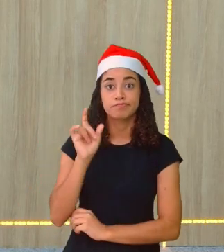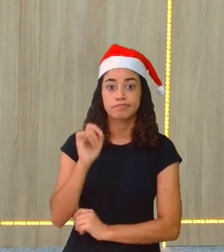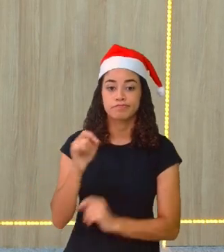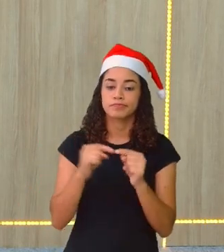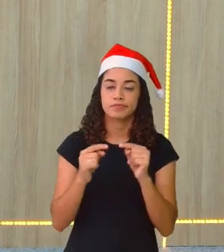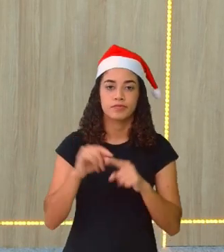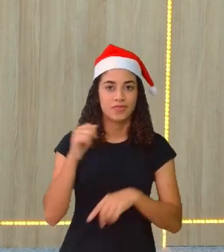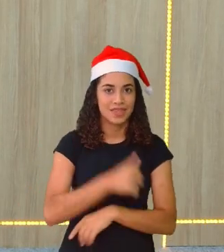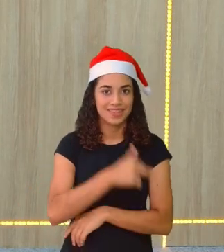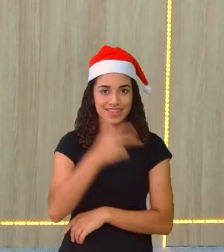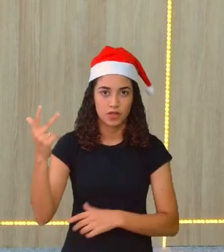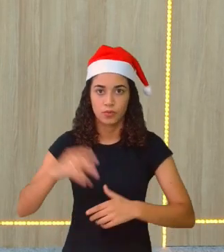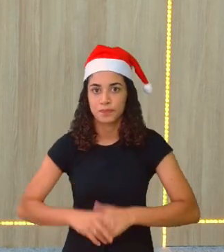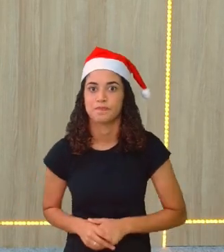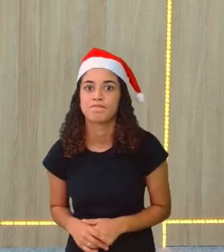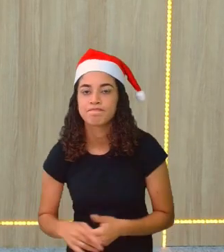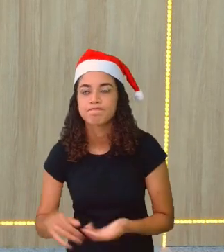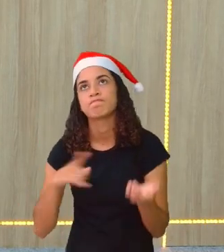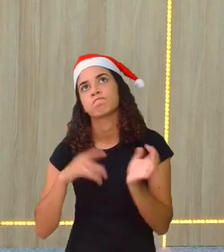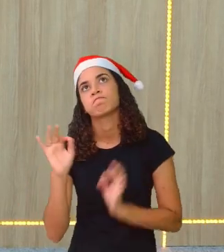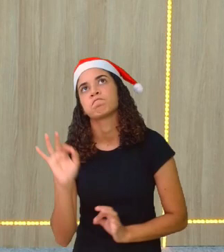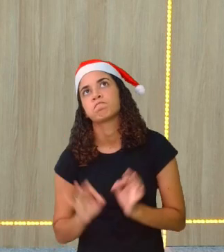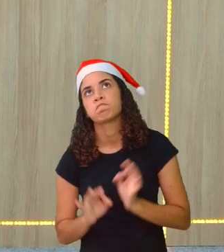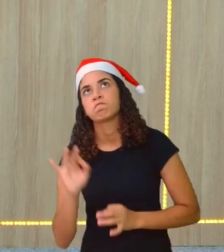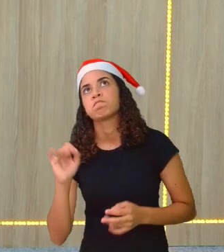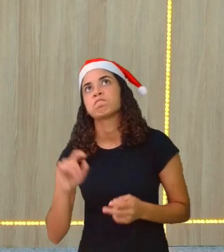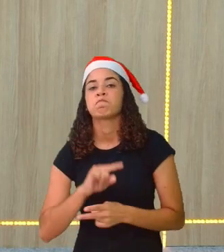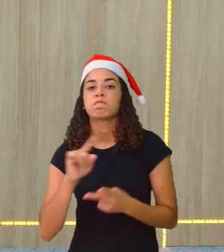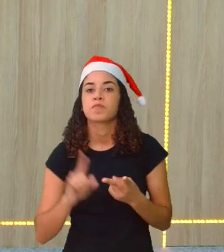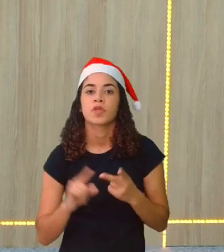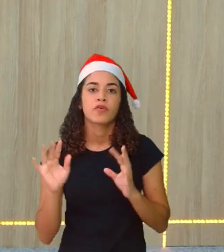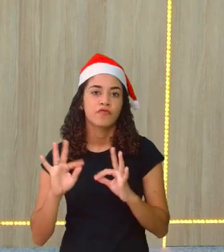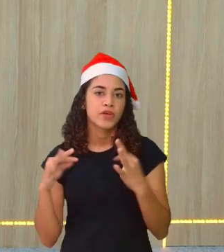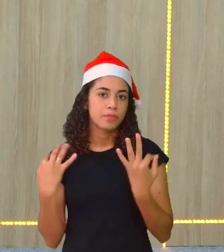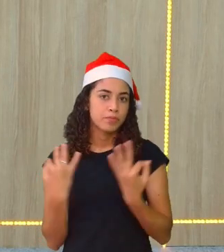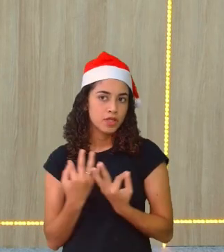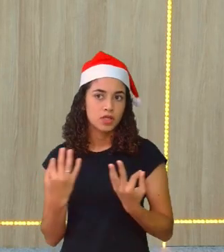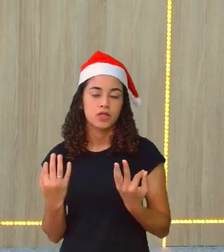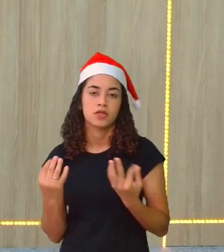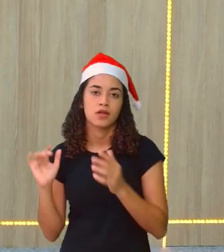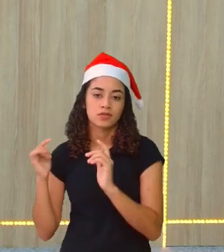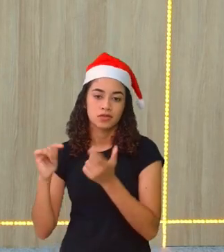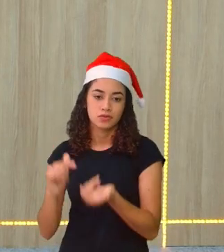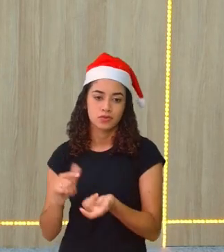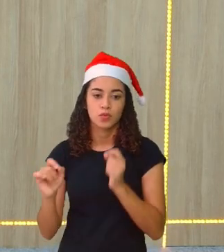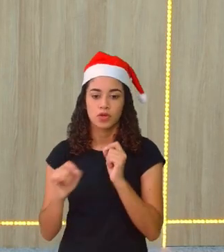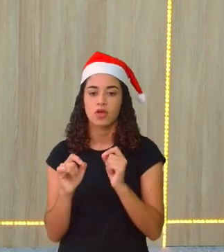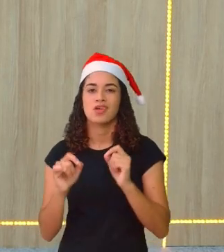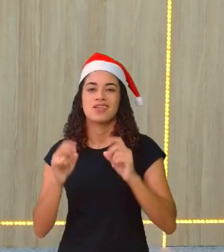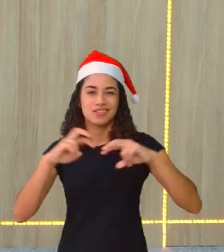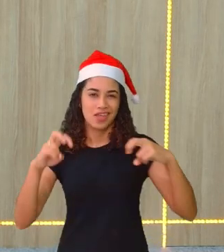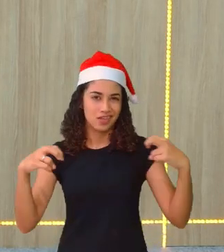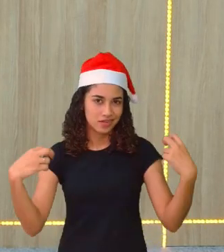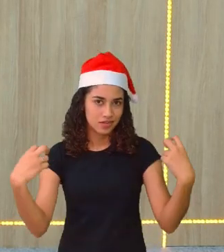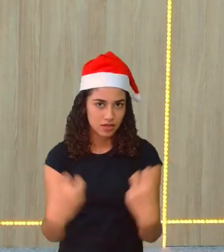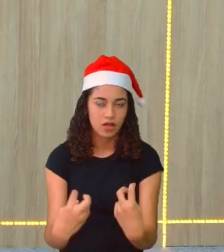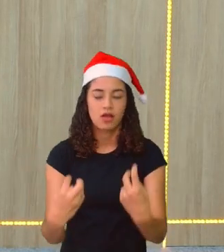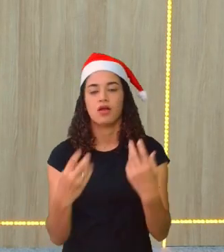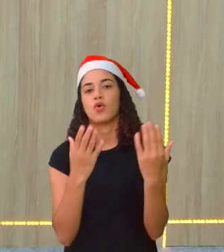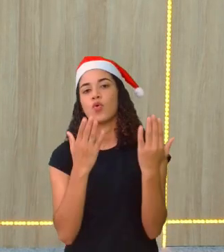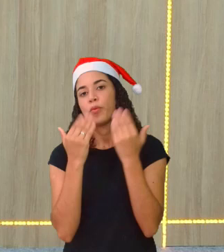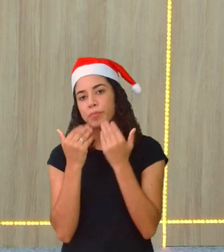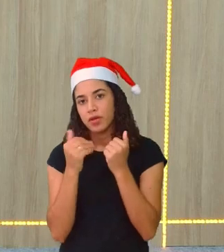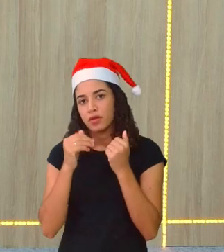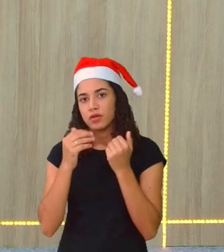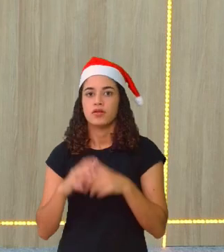Natal. A gente vai ter aí a organização das famílias, né, na tradicional ceia natalina, né, a